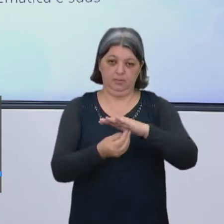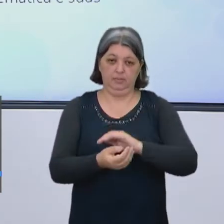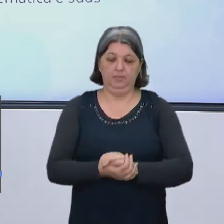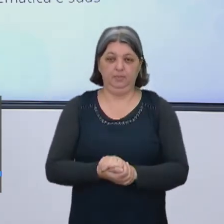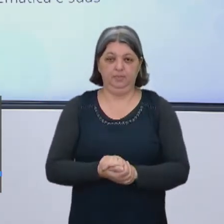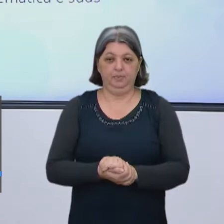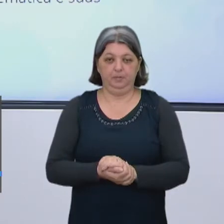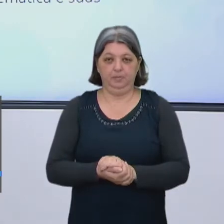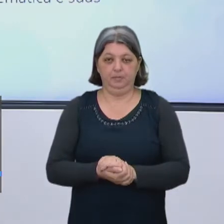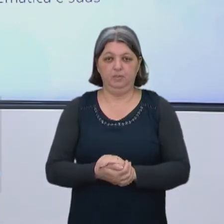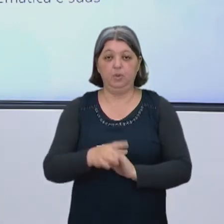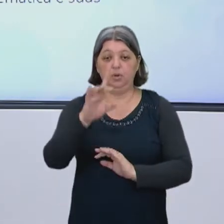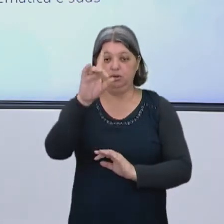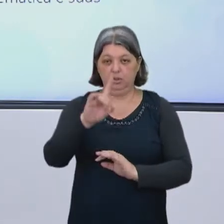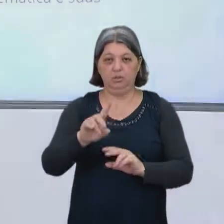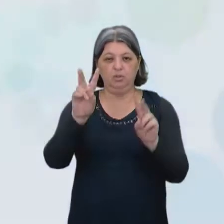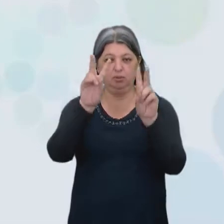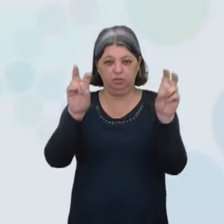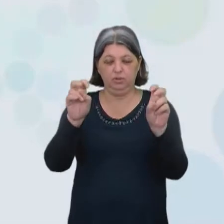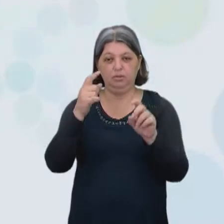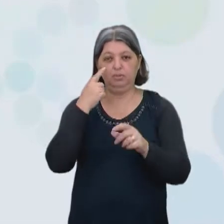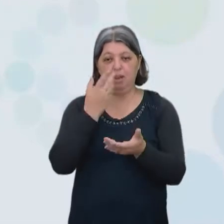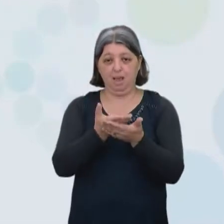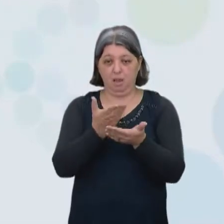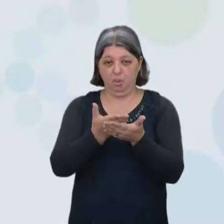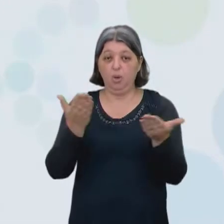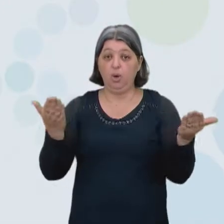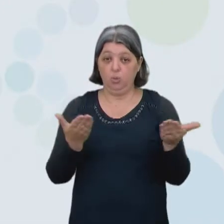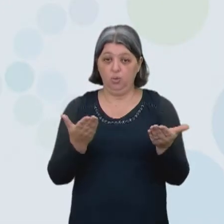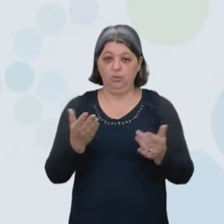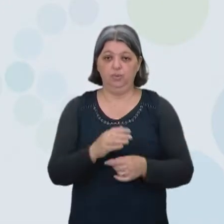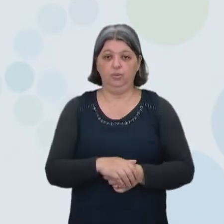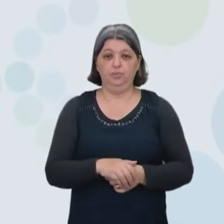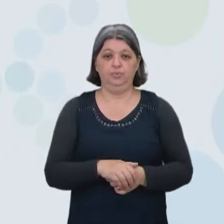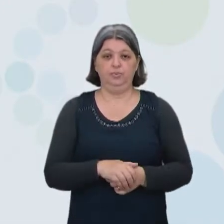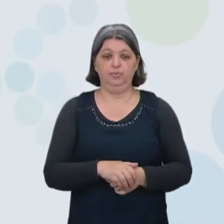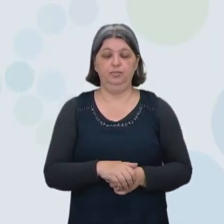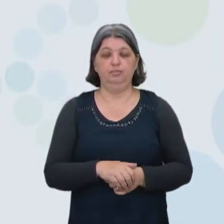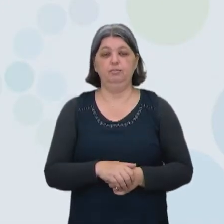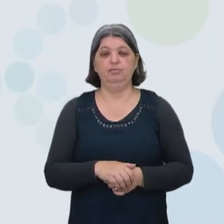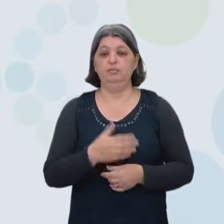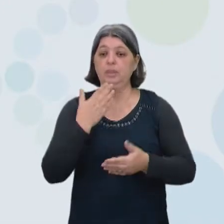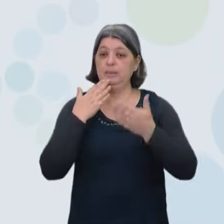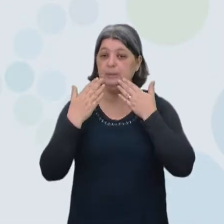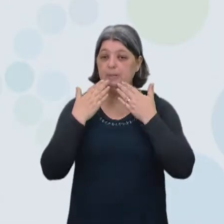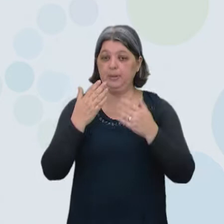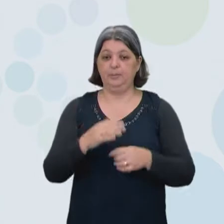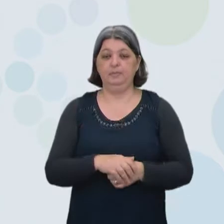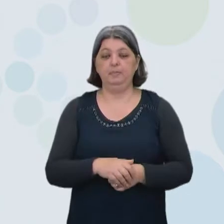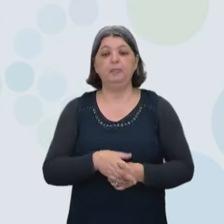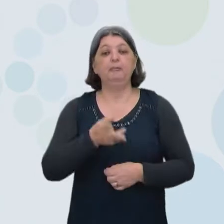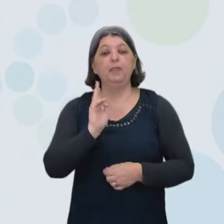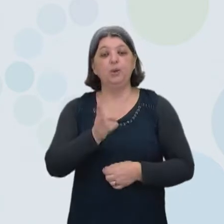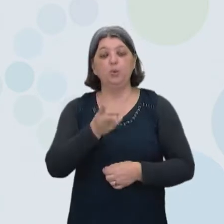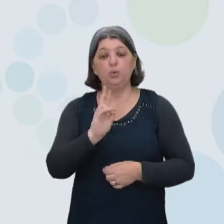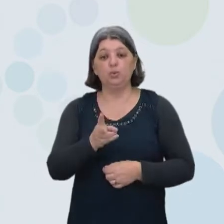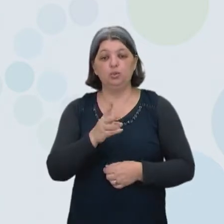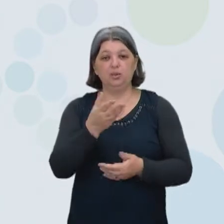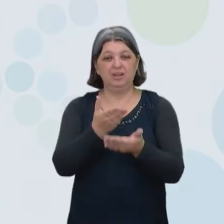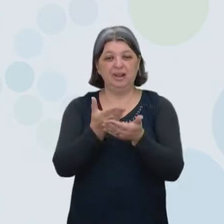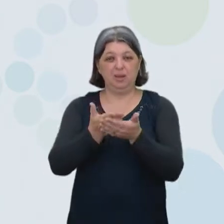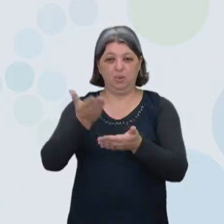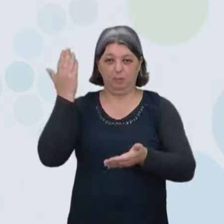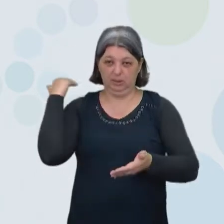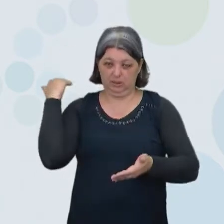nosso diretor vai colocar o título aí da aula de hoje, para a gente trocar ideia, conversar um pouquinho, e a continuidade da aula